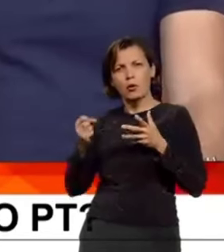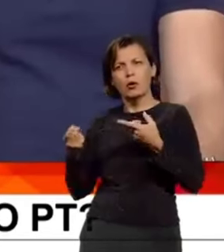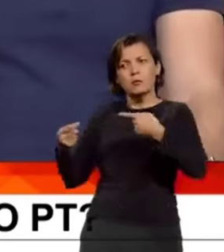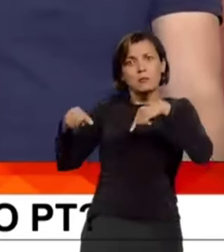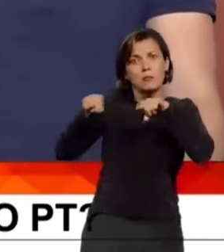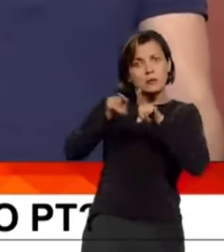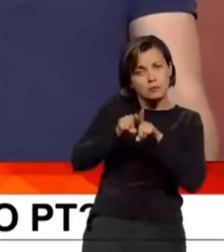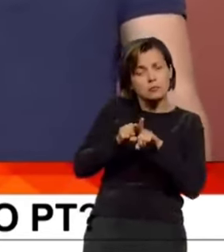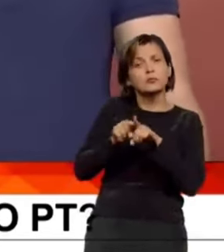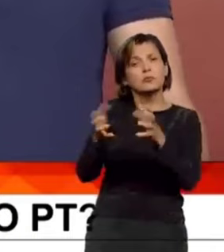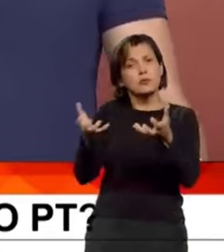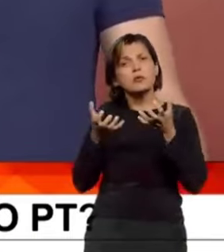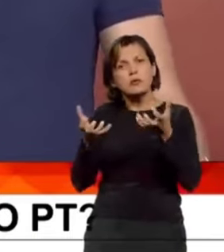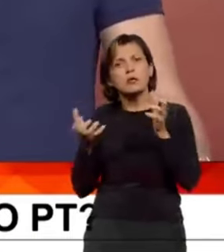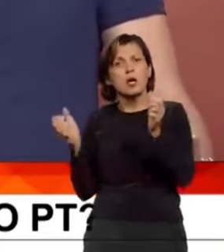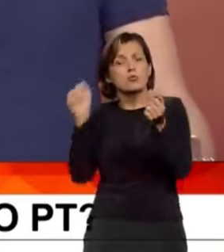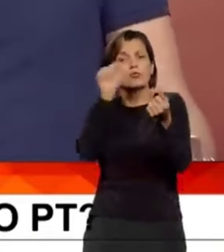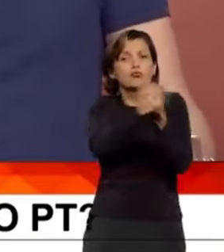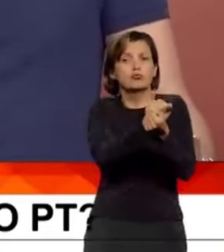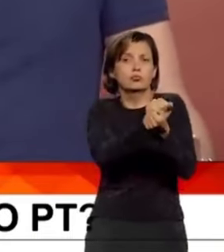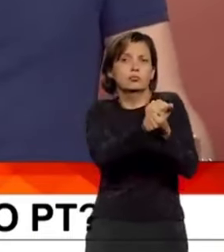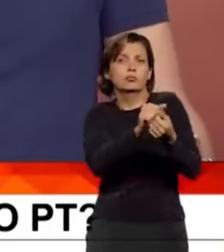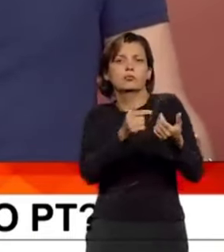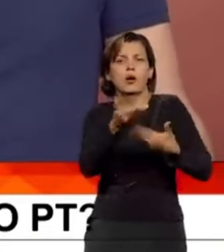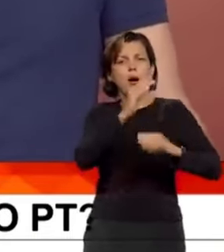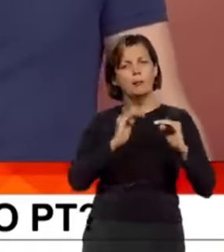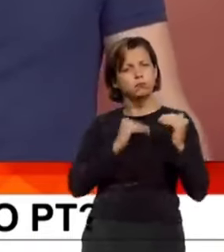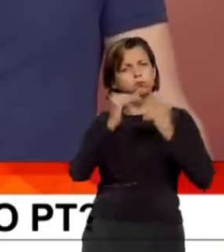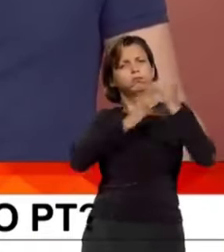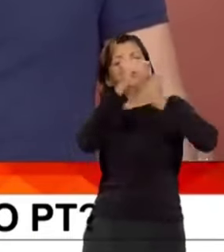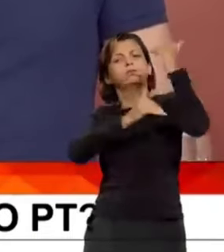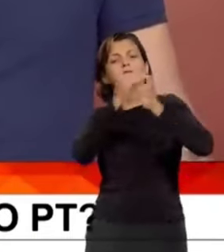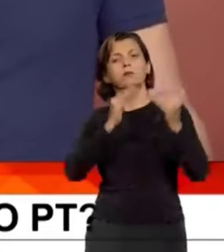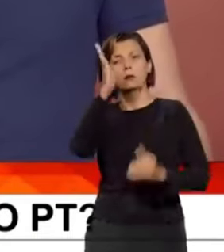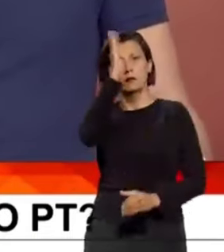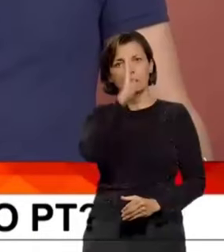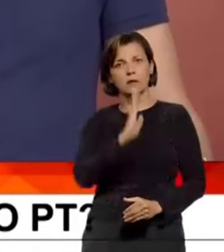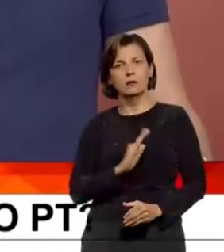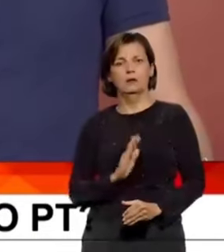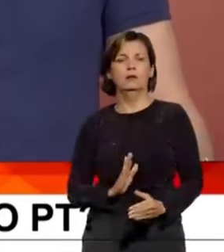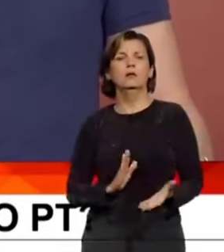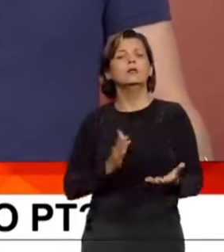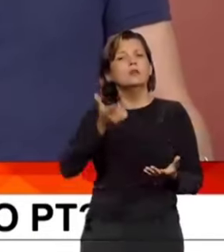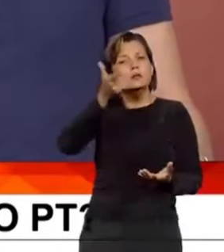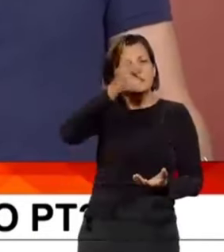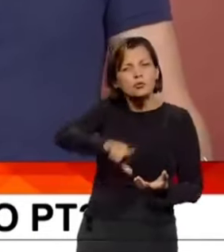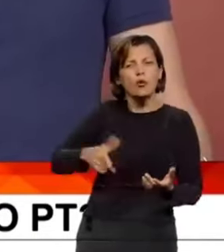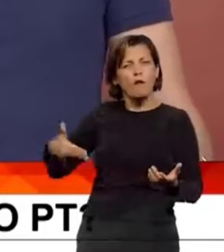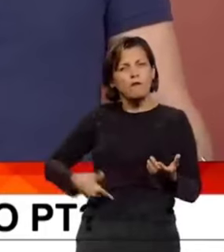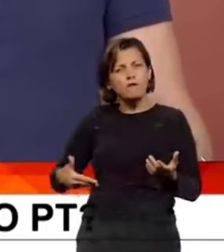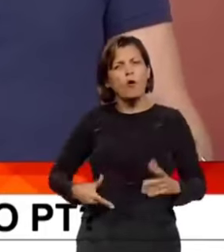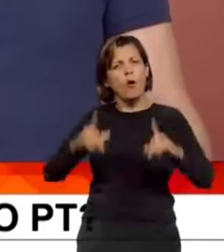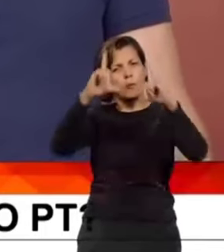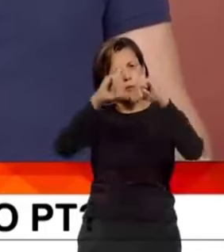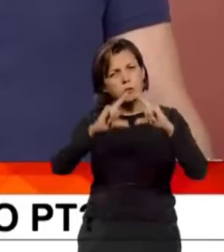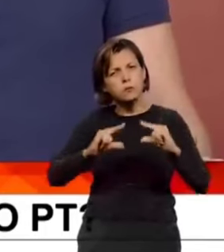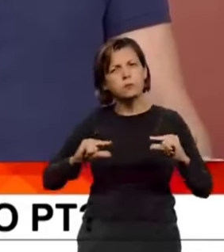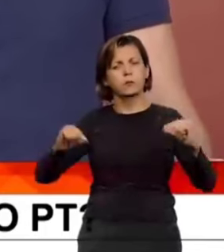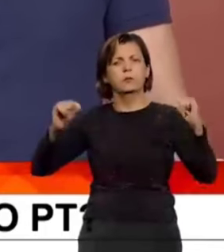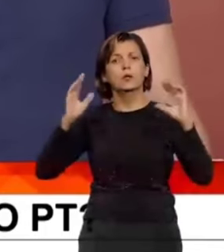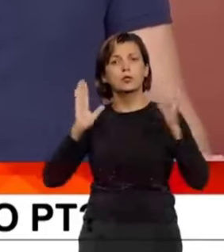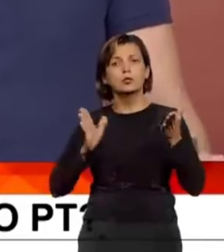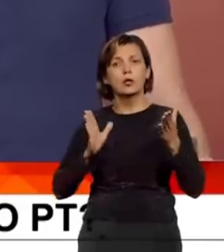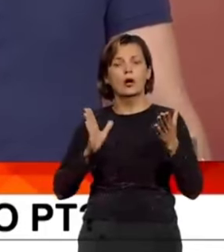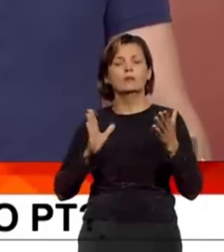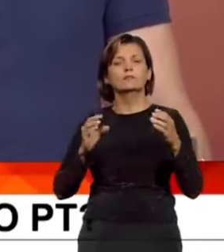que têm interesse de cumprir a agenda do presidente Lula quer desenvolvimento desse país acabar novamente com a fome no